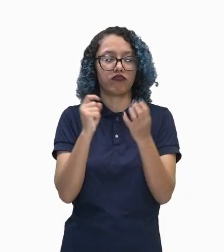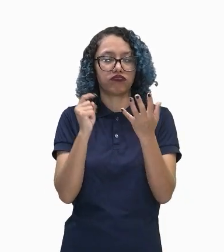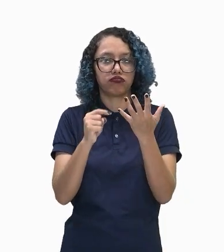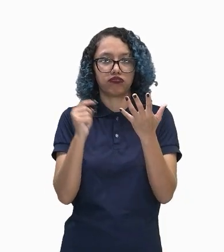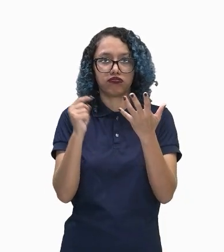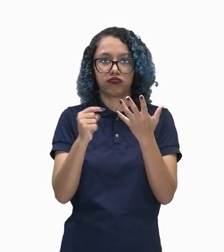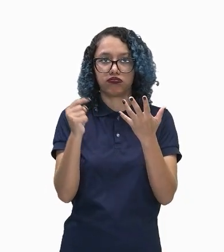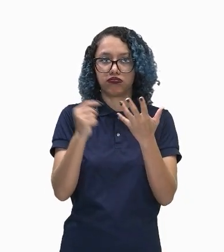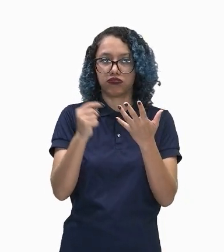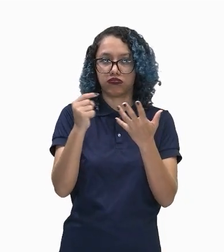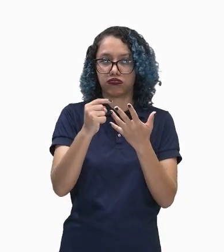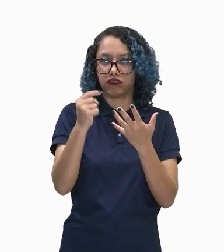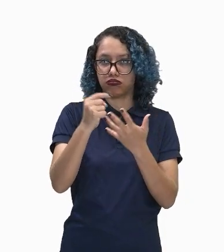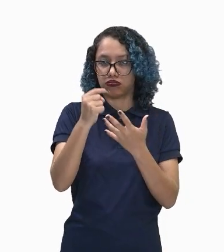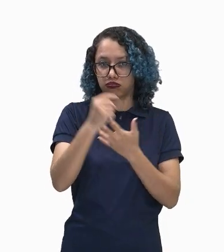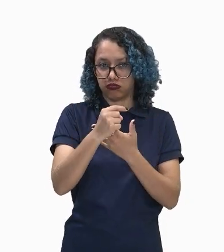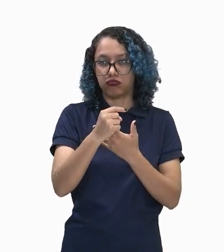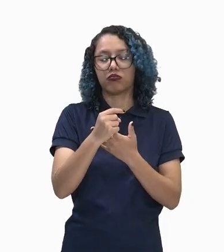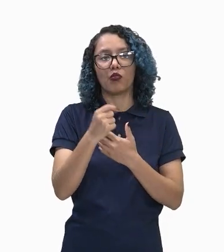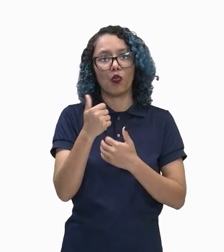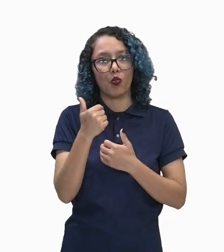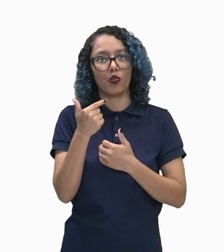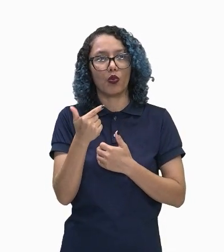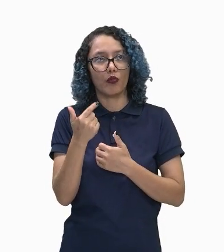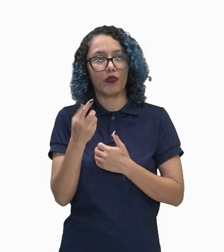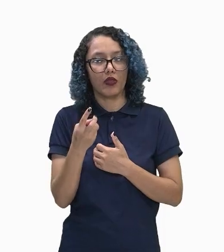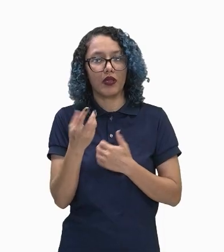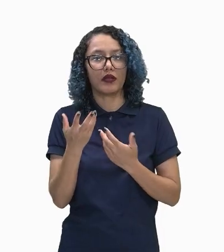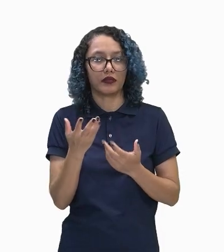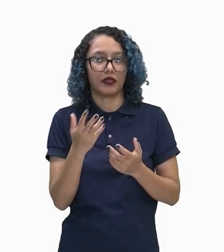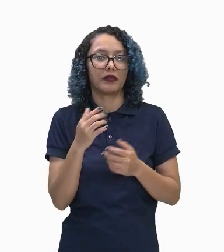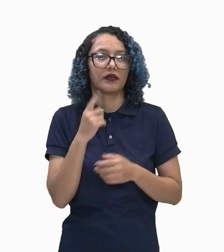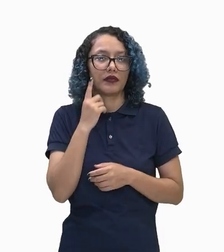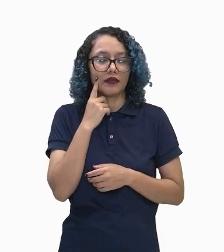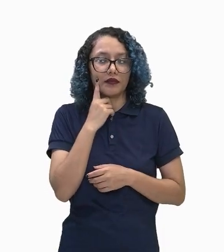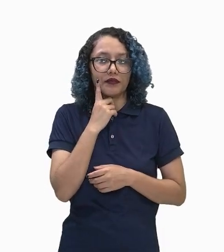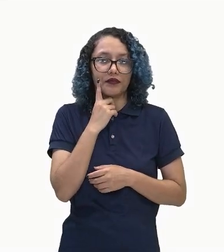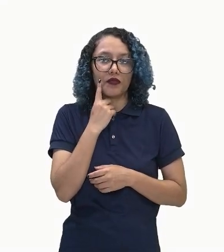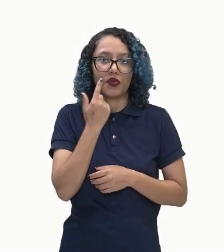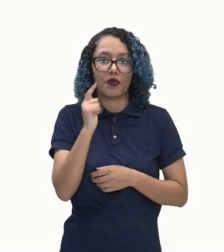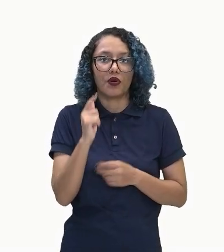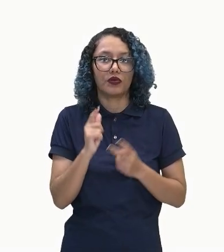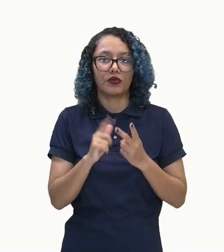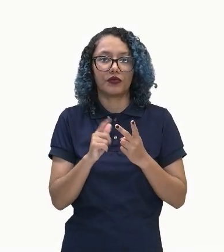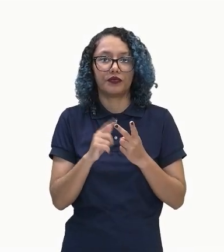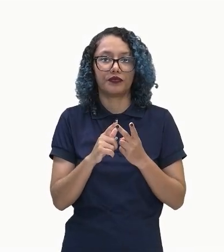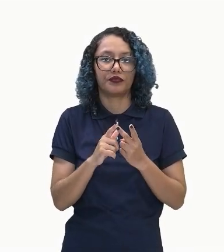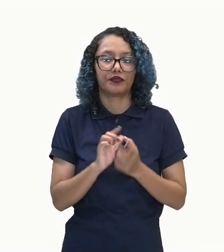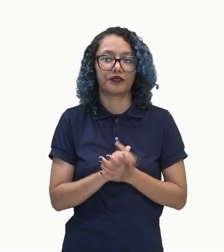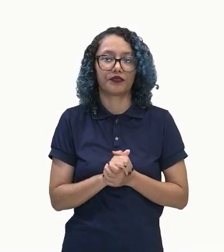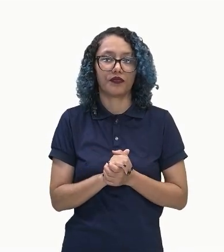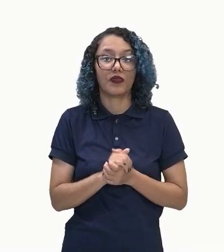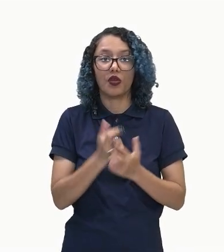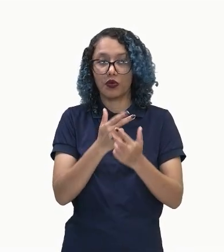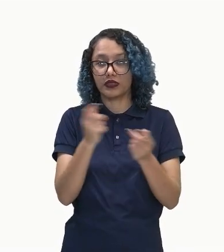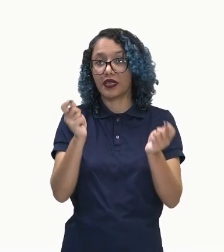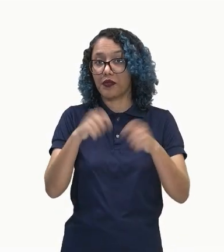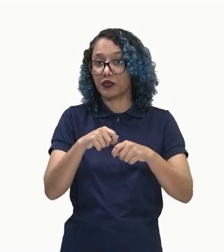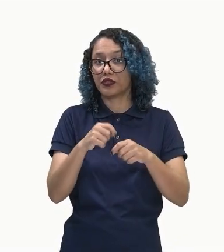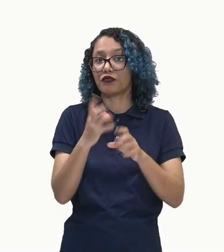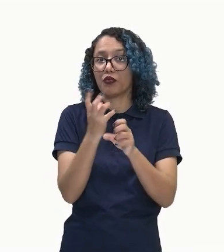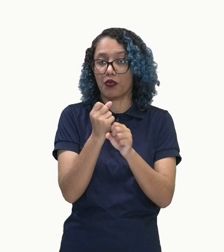Então, countable significa contáveis. Things, coisas. You can count, que você pode contar. Gente, uma